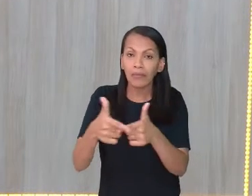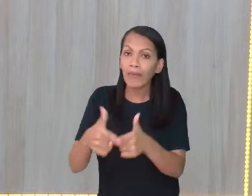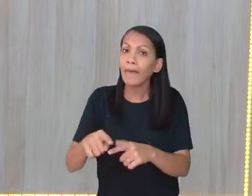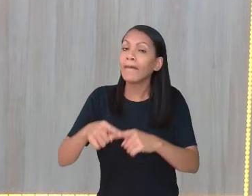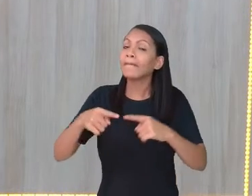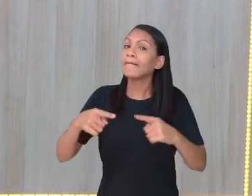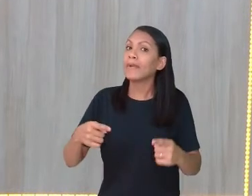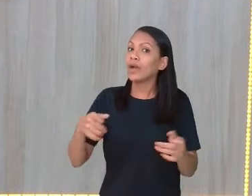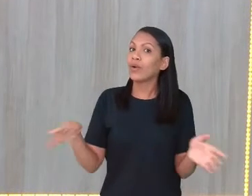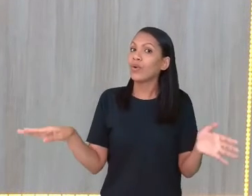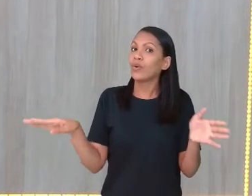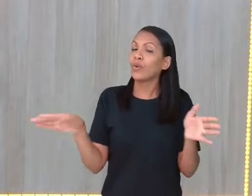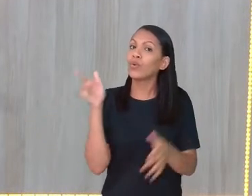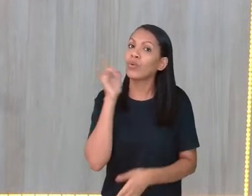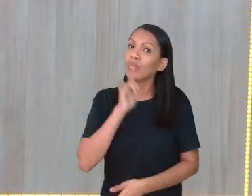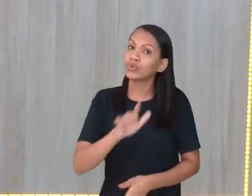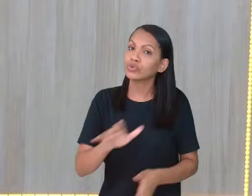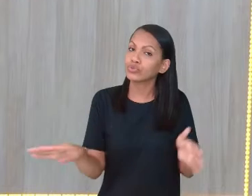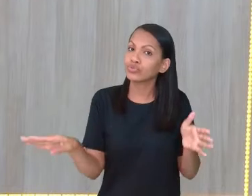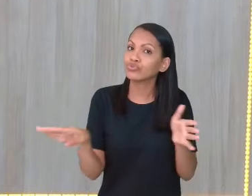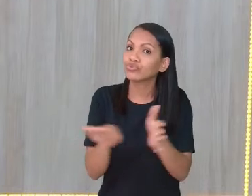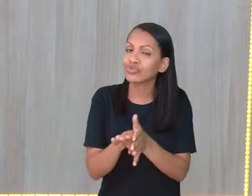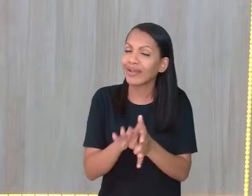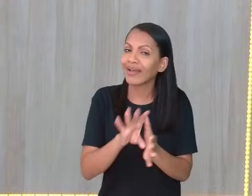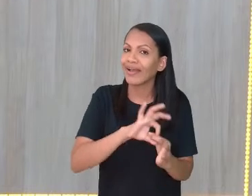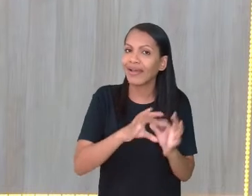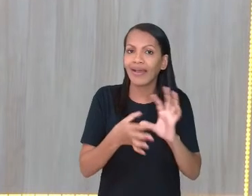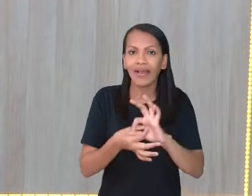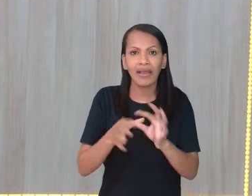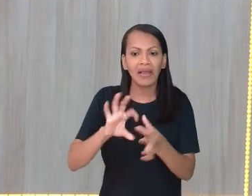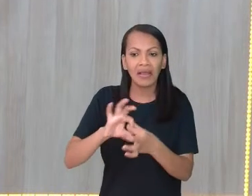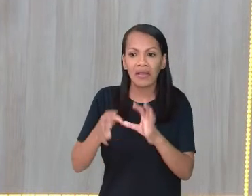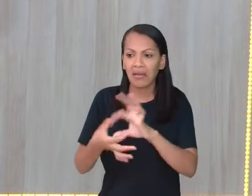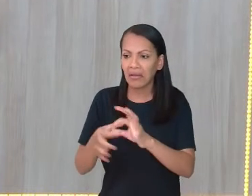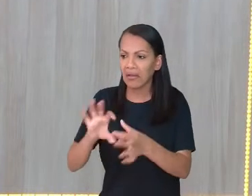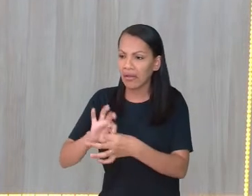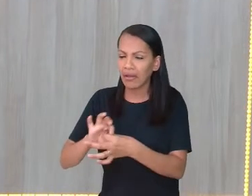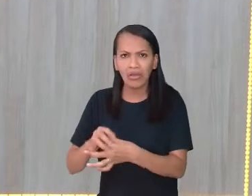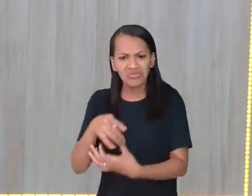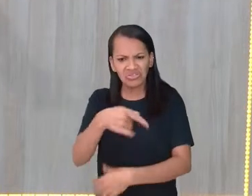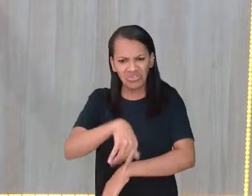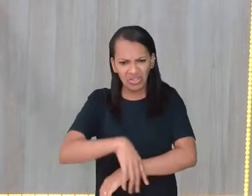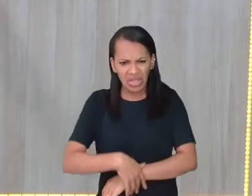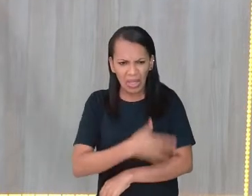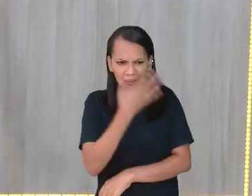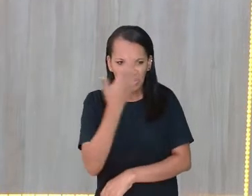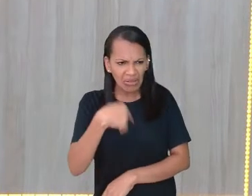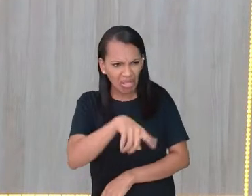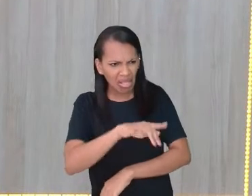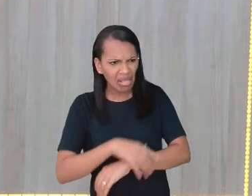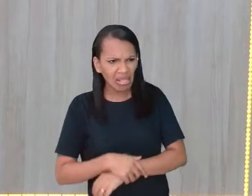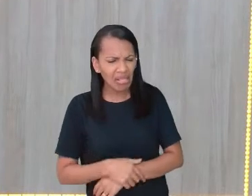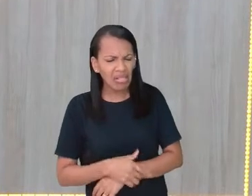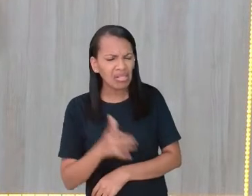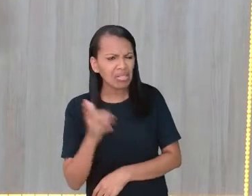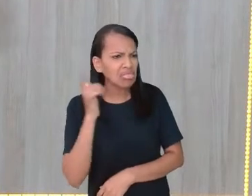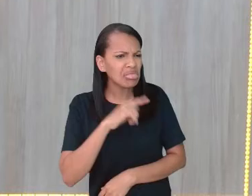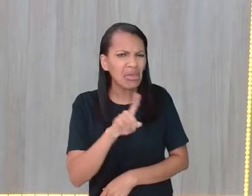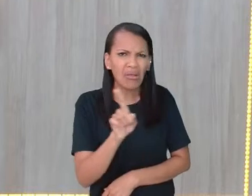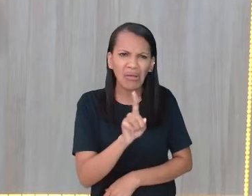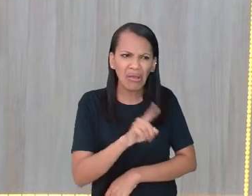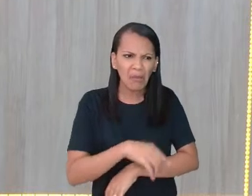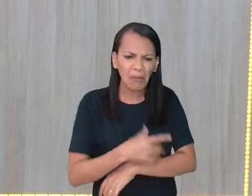chegar na Olimpíada. Mas ela não foi campeã, né? Aí todo mundo, mas rapaz, não ganhou uma medalha. Mas e o que essa